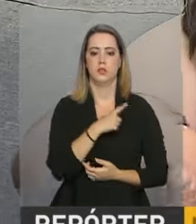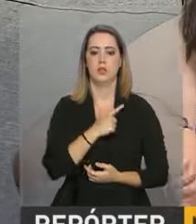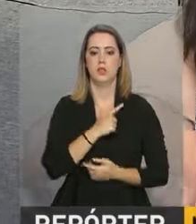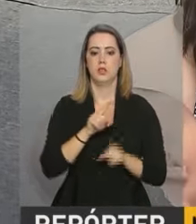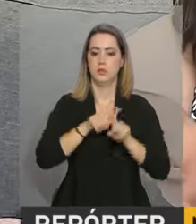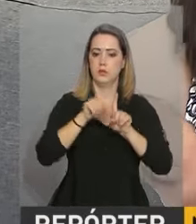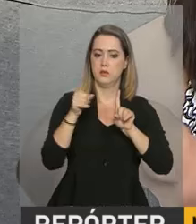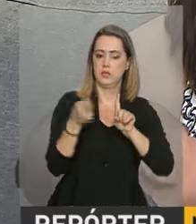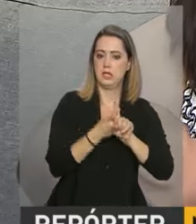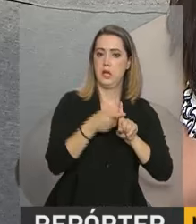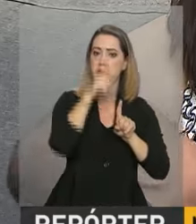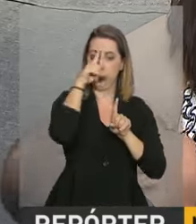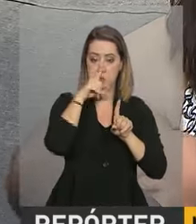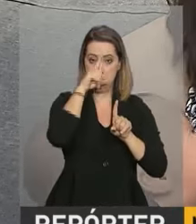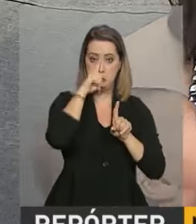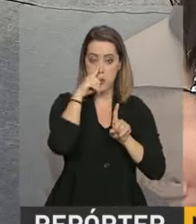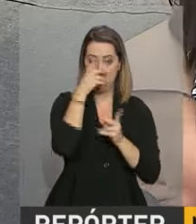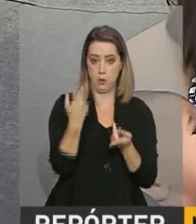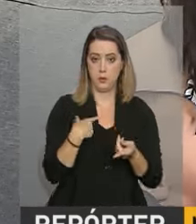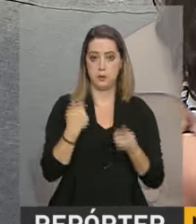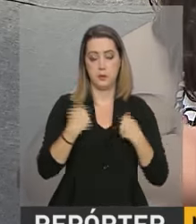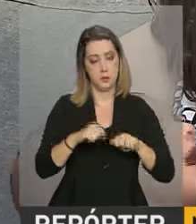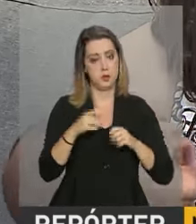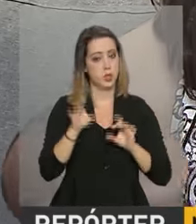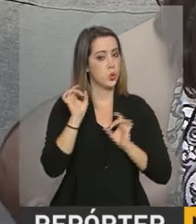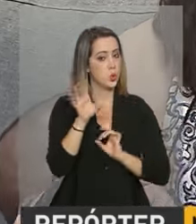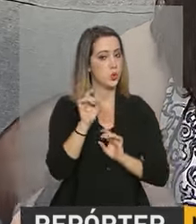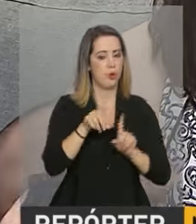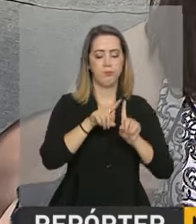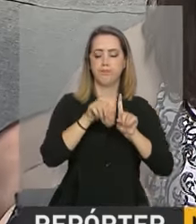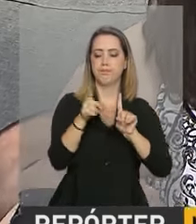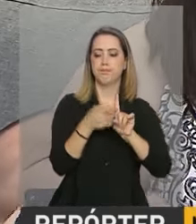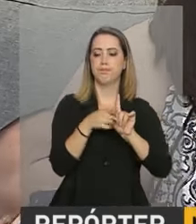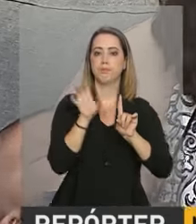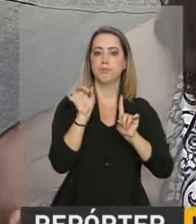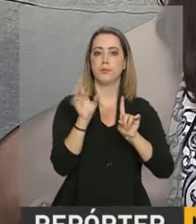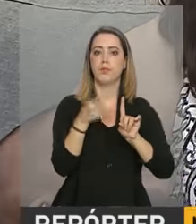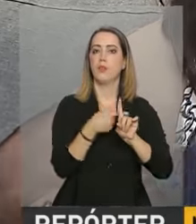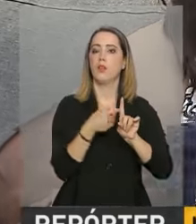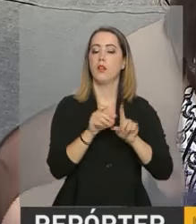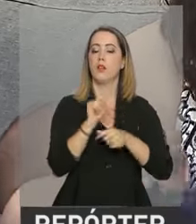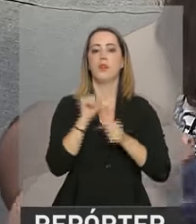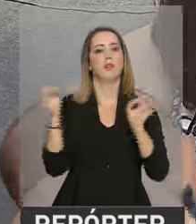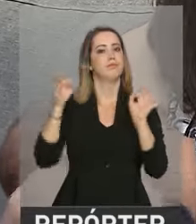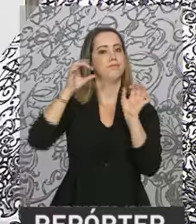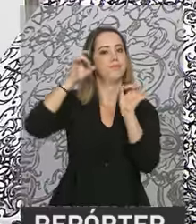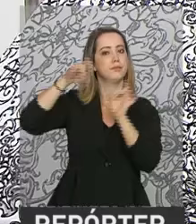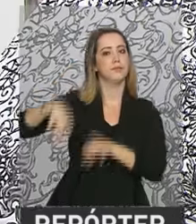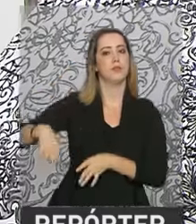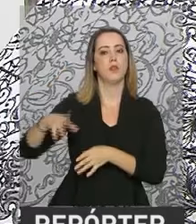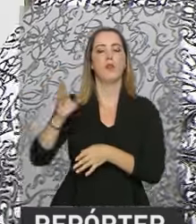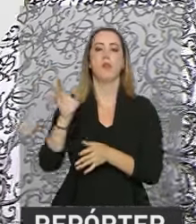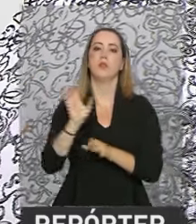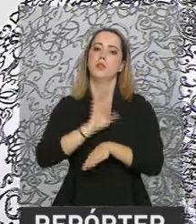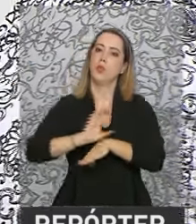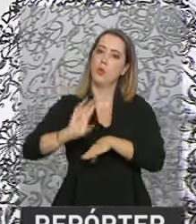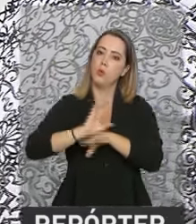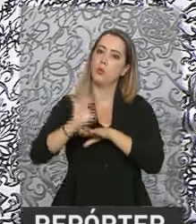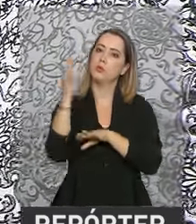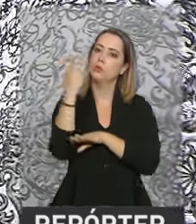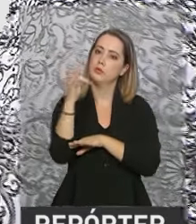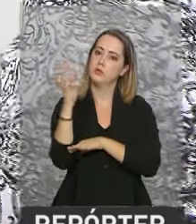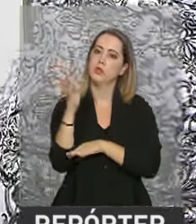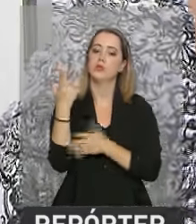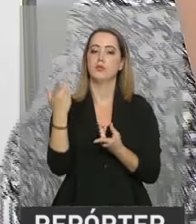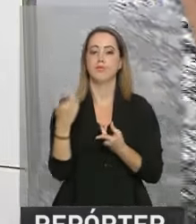risco, precisei ficar por conta e abandonar o curso temporariamente, né? Mariel faz parte do